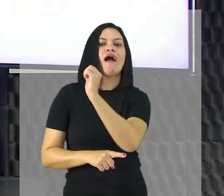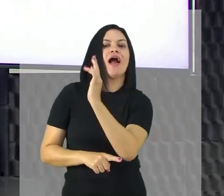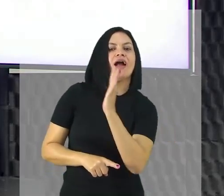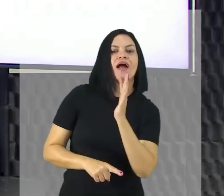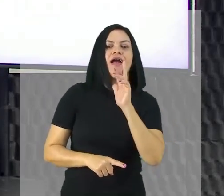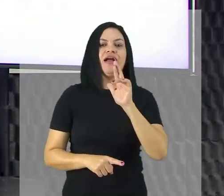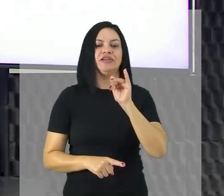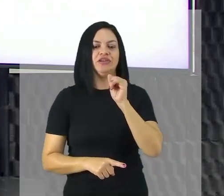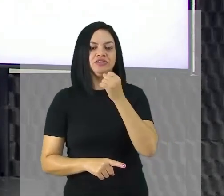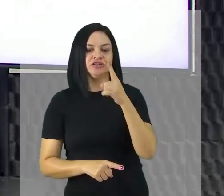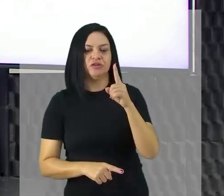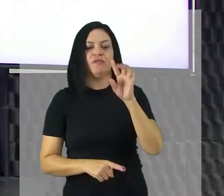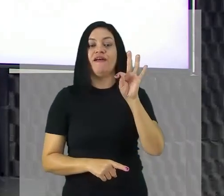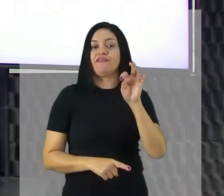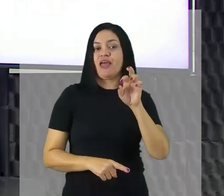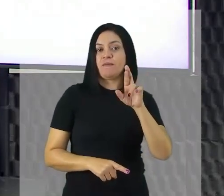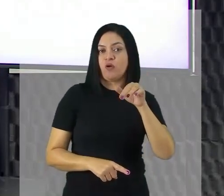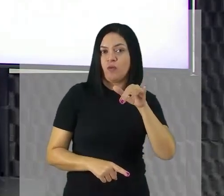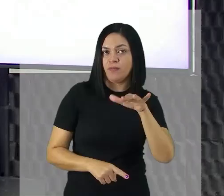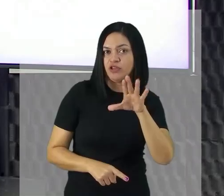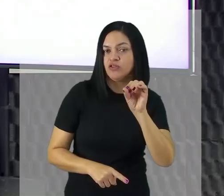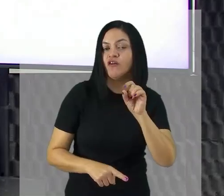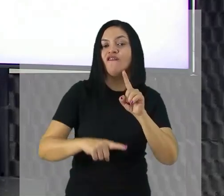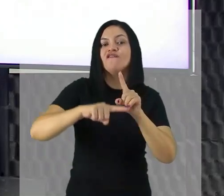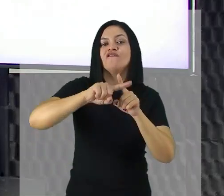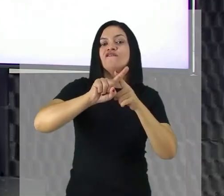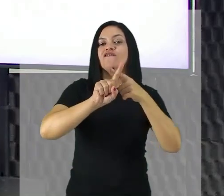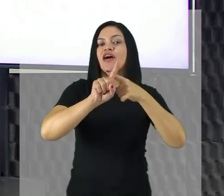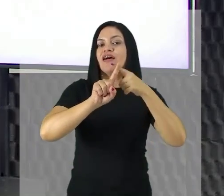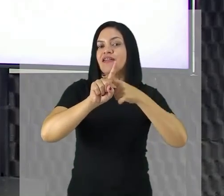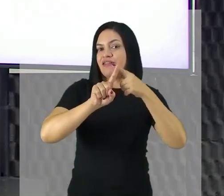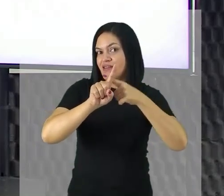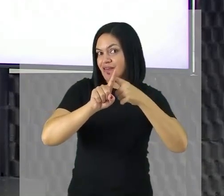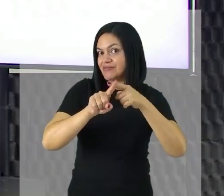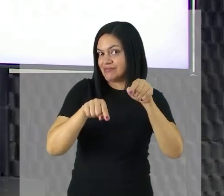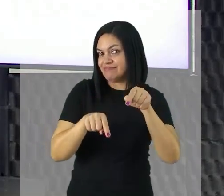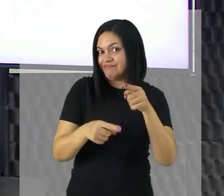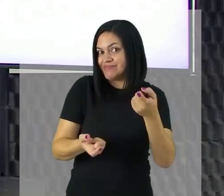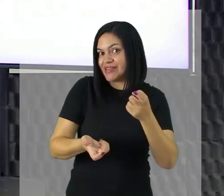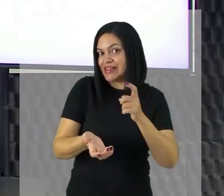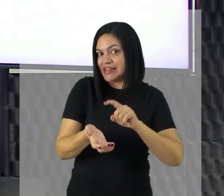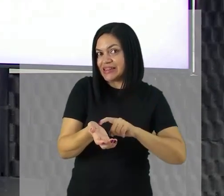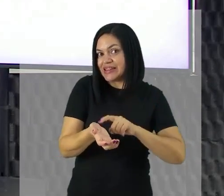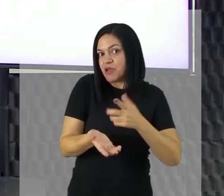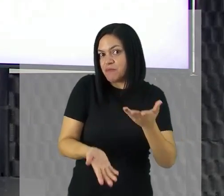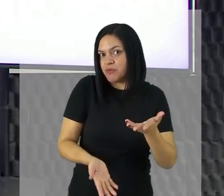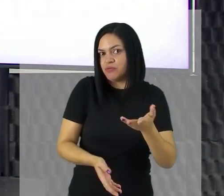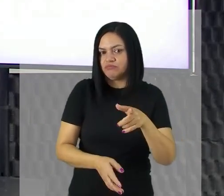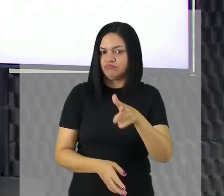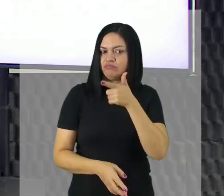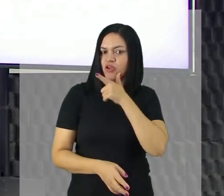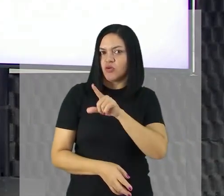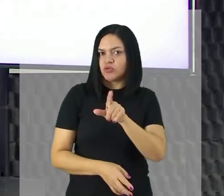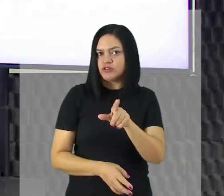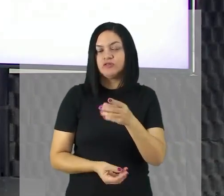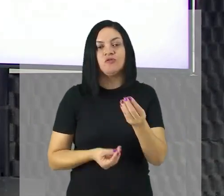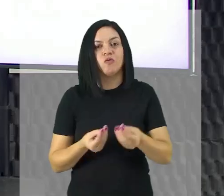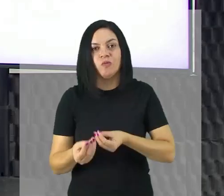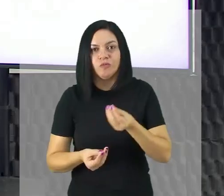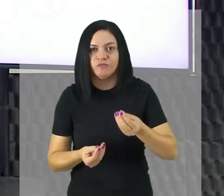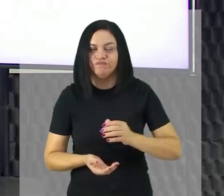radiação, termômetro mede variação de temperatura. Tá? Vai medir a temperatura para eu determinar a variação de temperatura. Então,